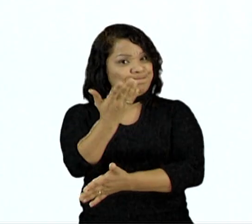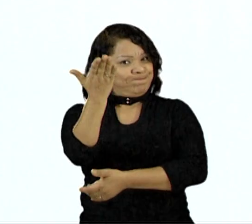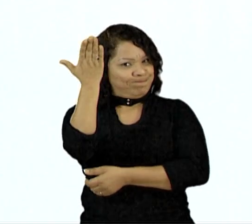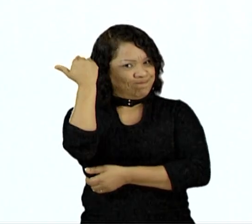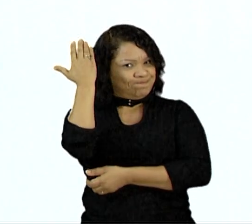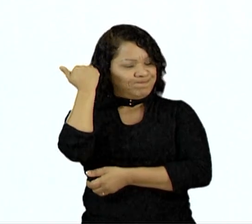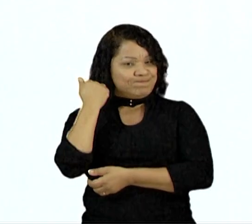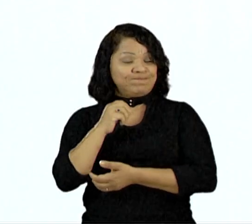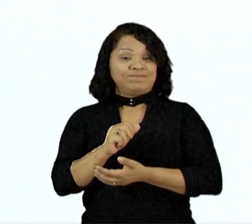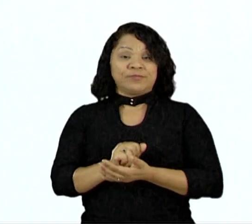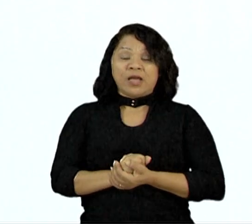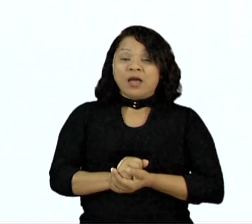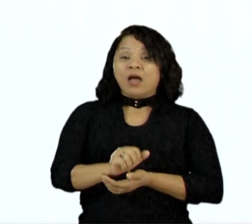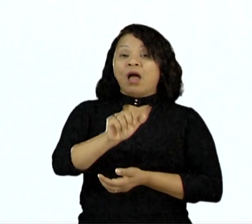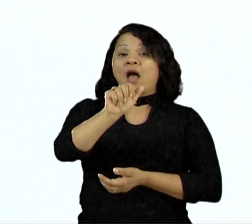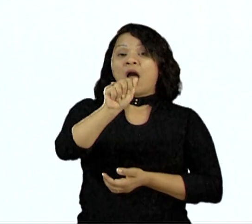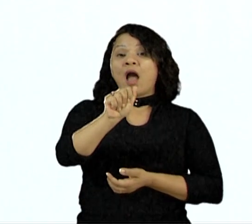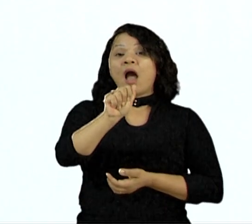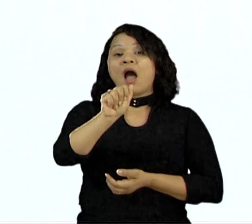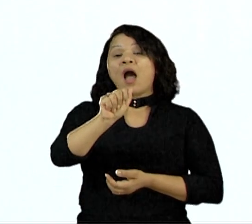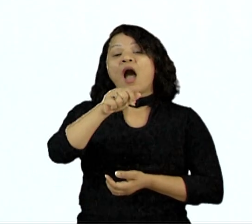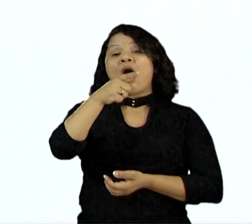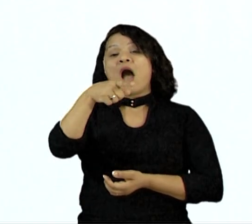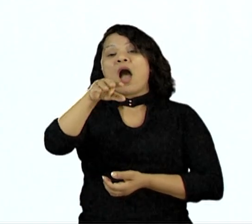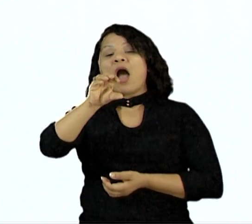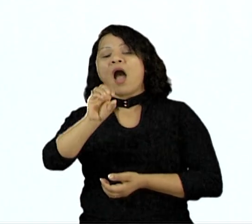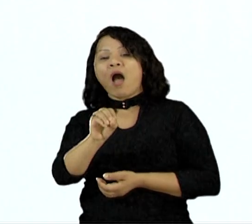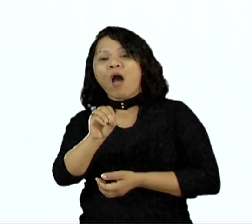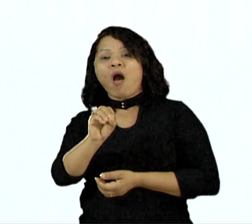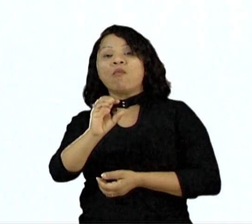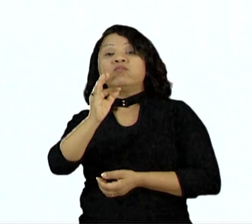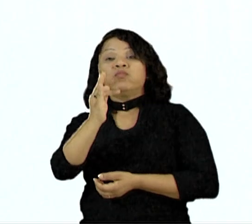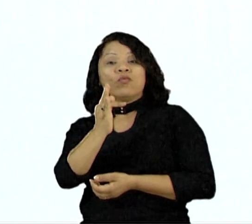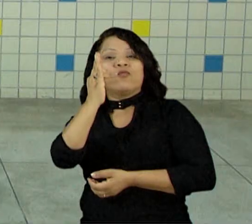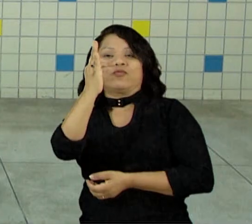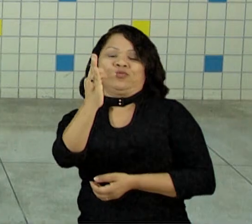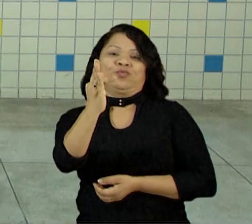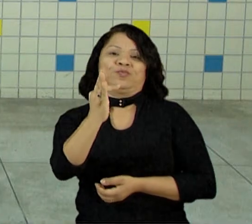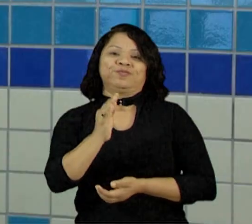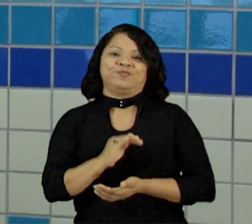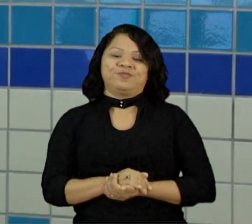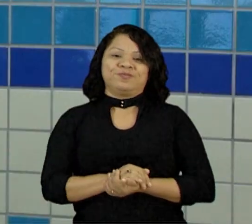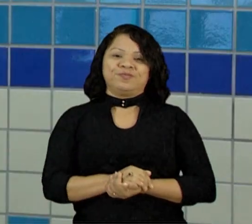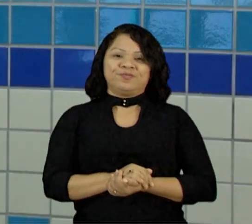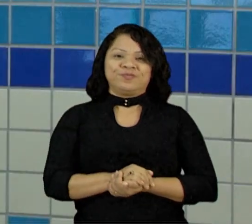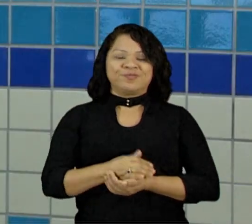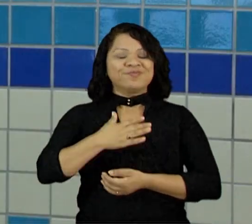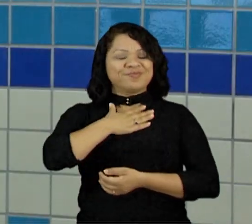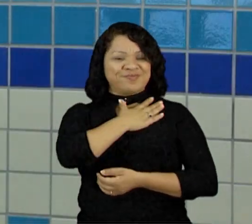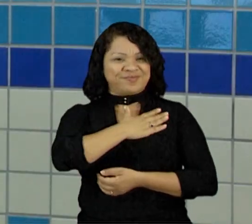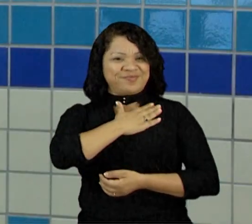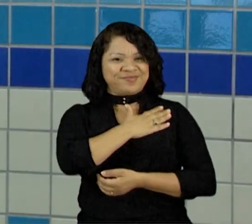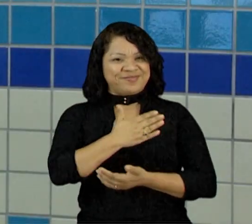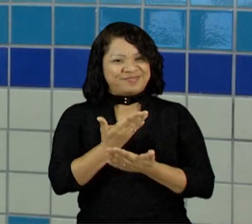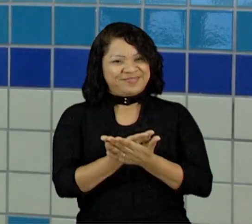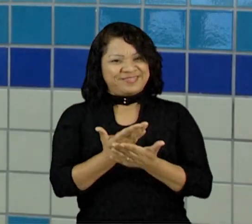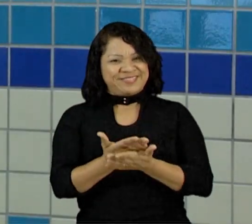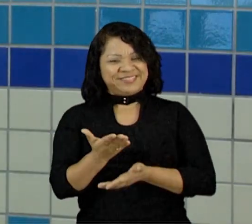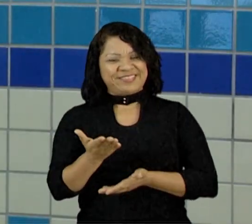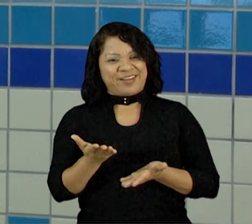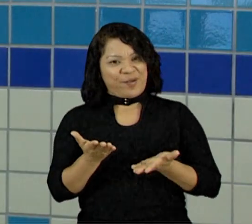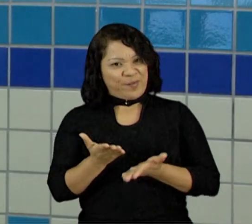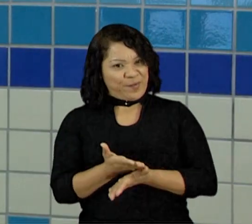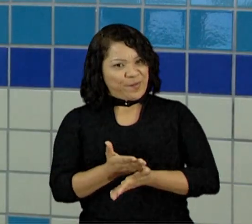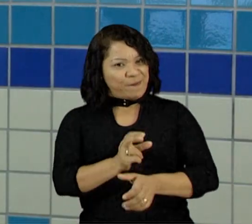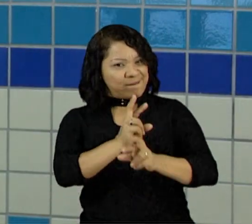Eu uso ão quando ainda vai acontecer, no futuro. Gostaram da nossa aula de hoje? Eu espero